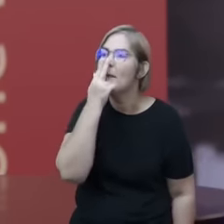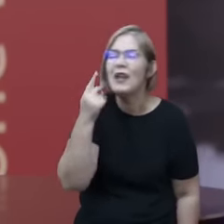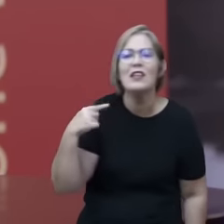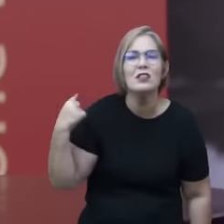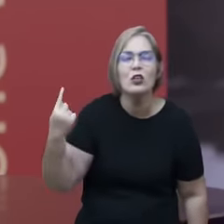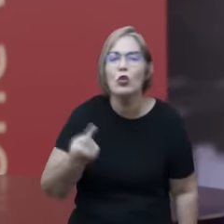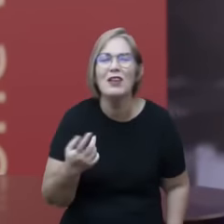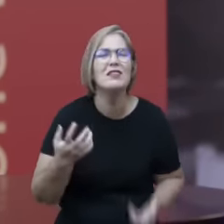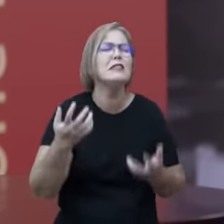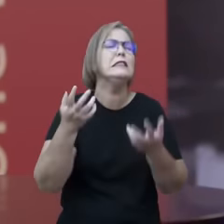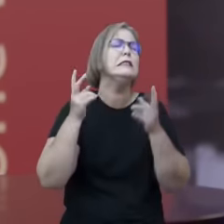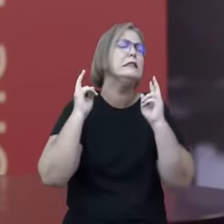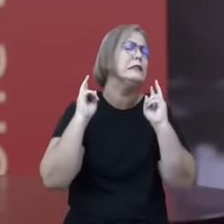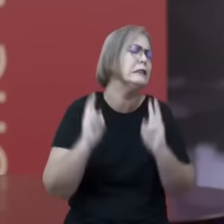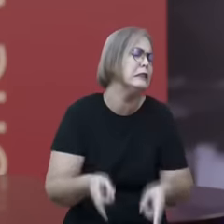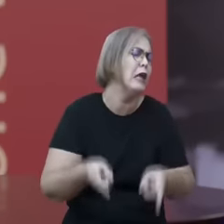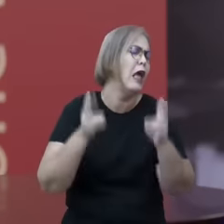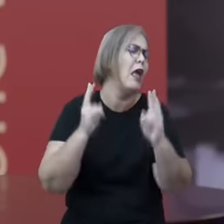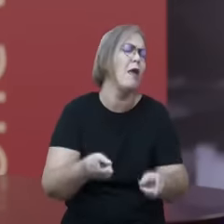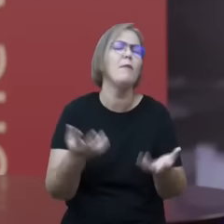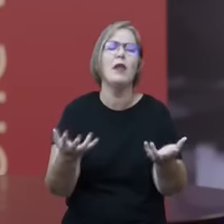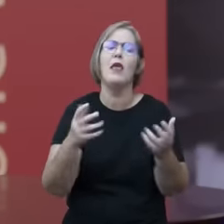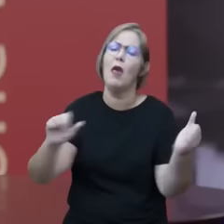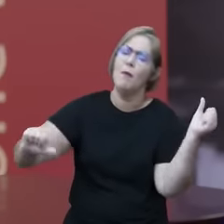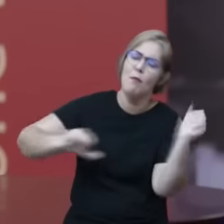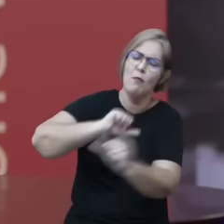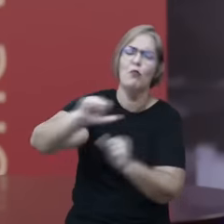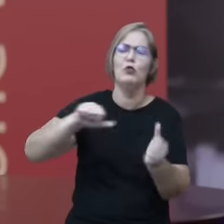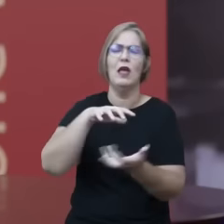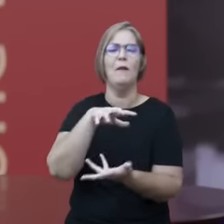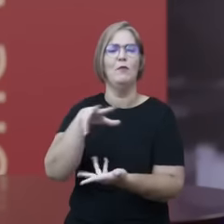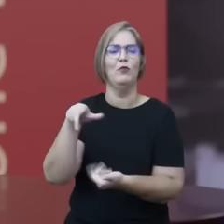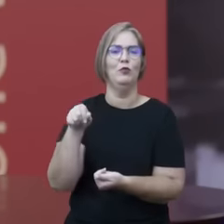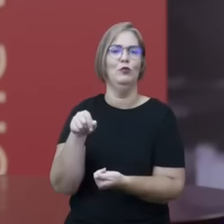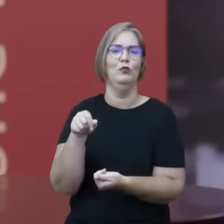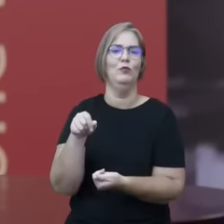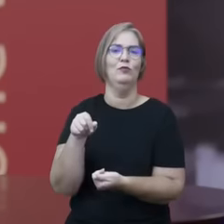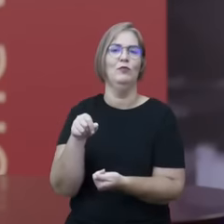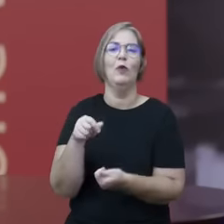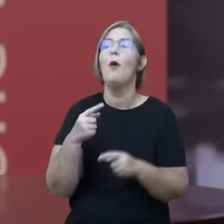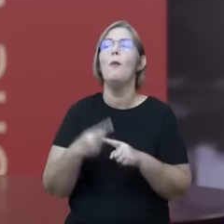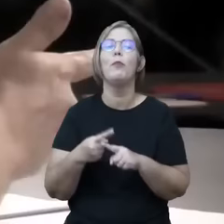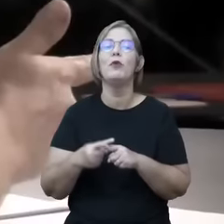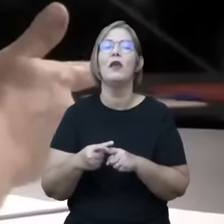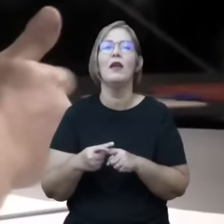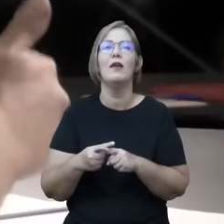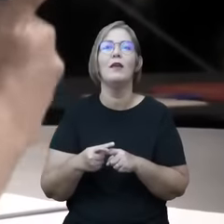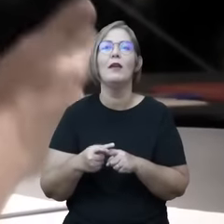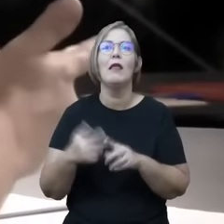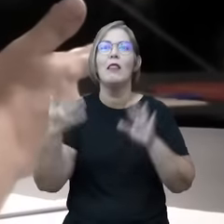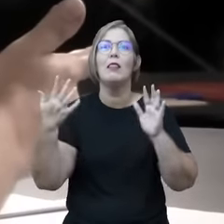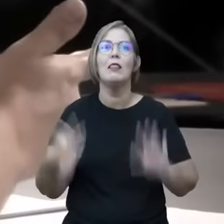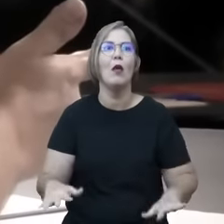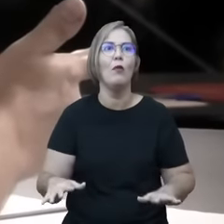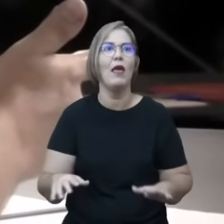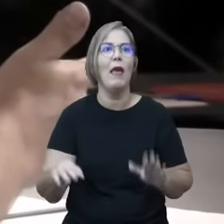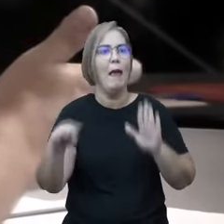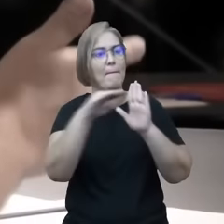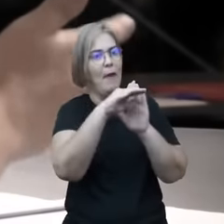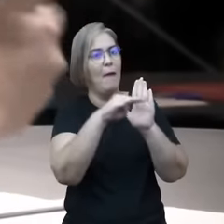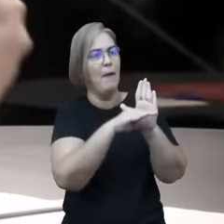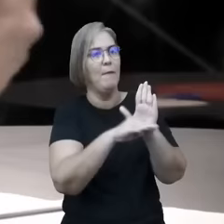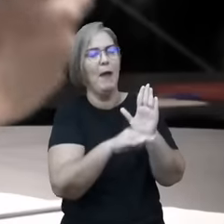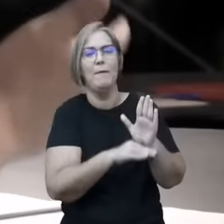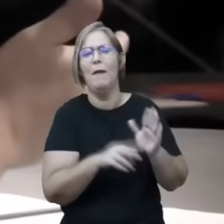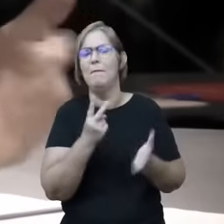irredutível em algo ordenado e enquadrado pela razão. Ora, o racionalismo clássico